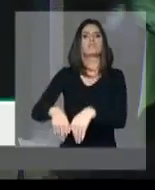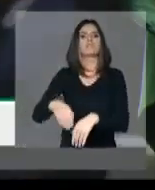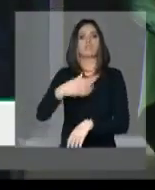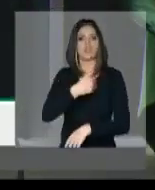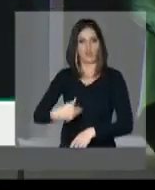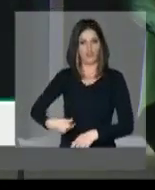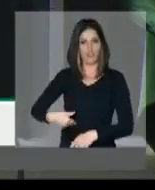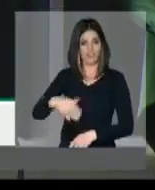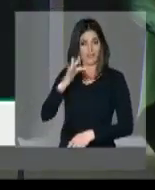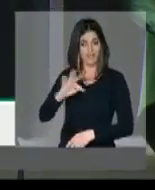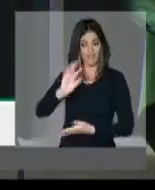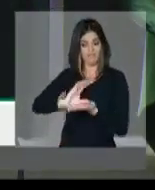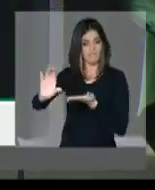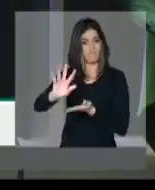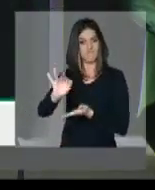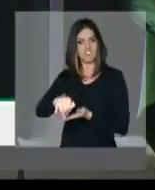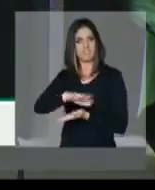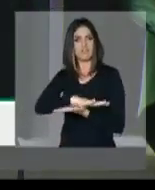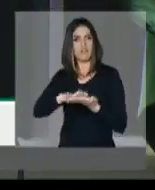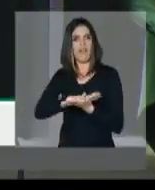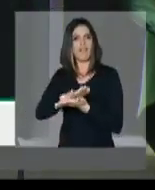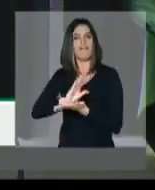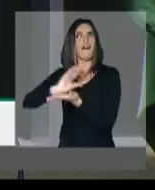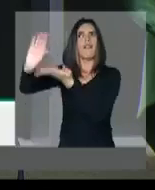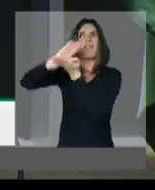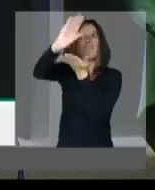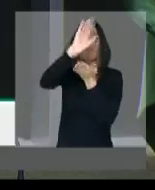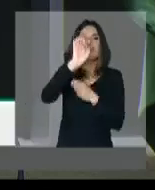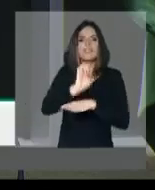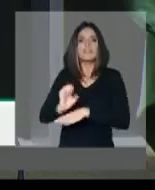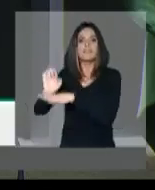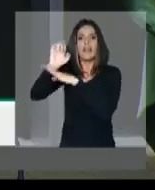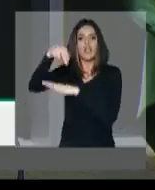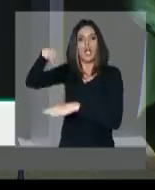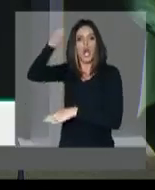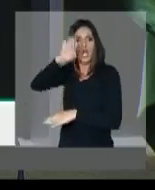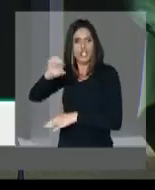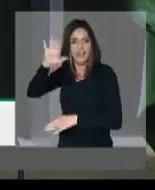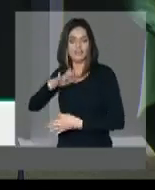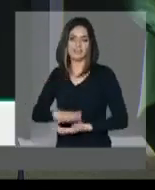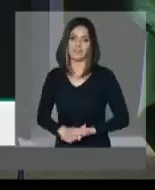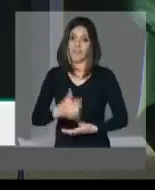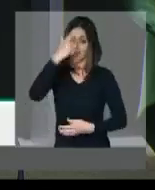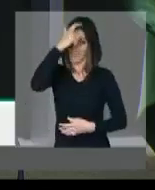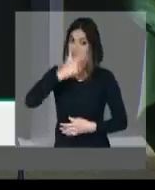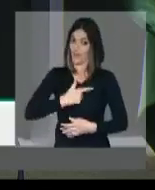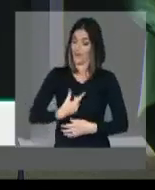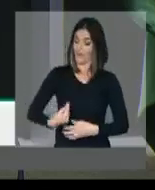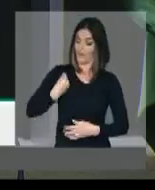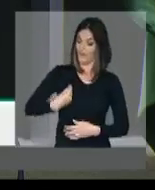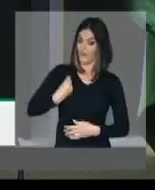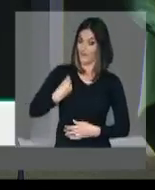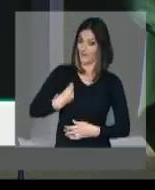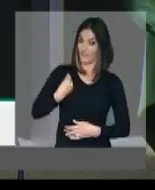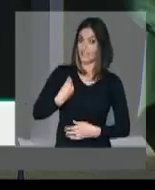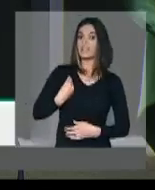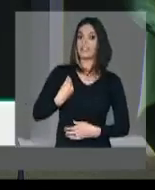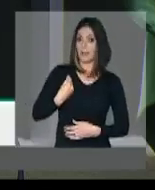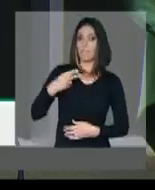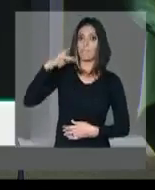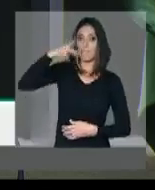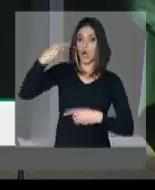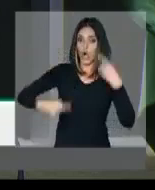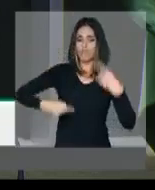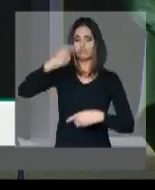Nordeste. Eu, ao longo da minha vida pública, senhoras e senhores deputados, sempre mesmo,